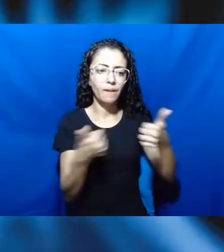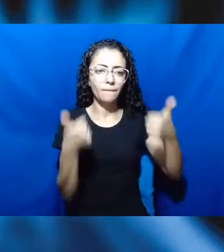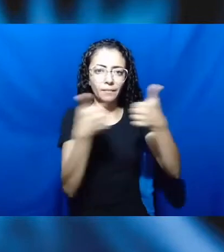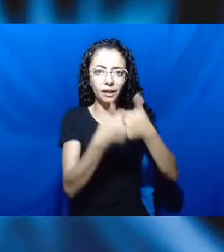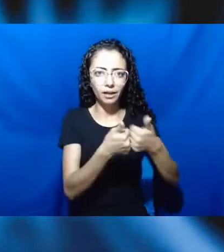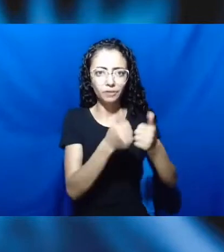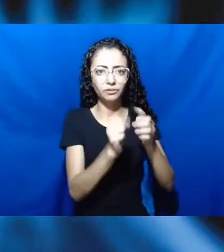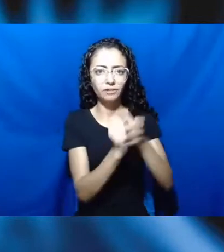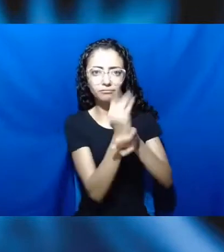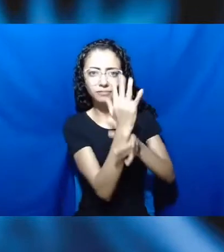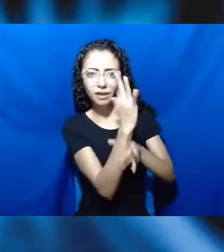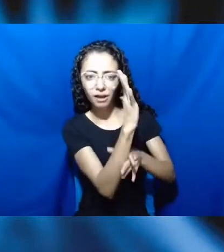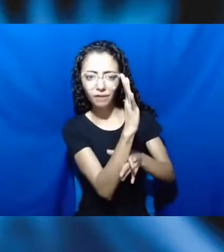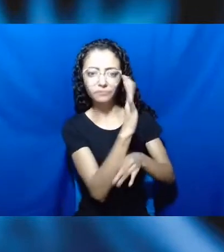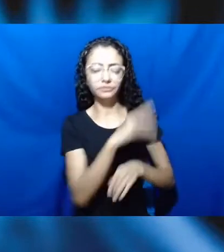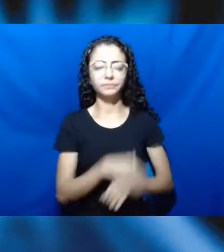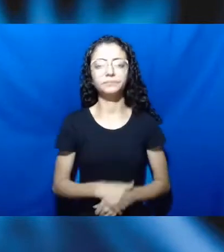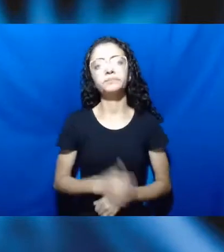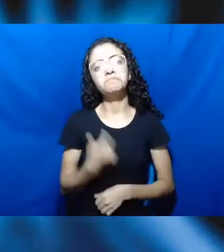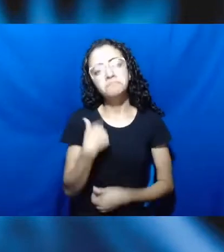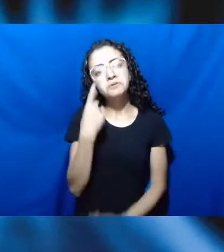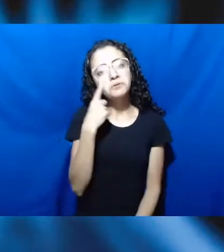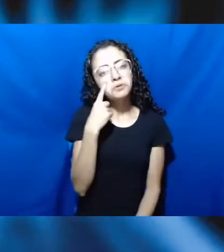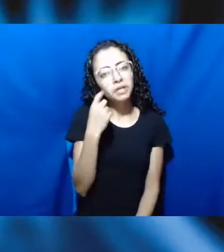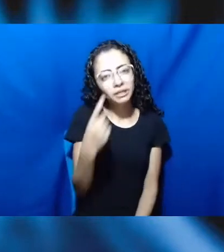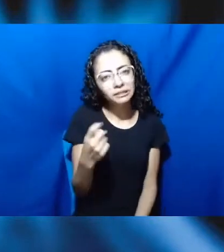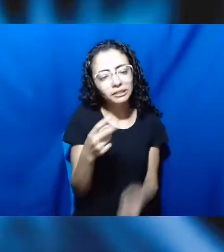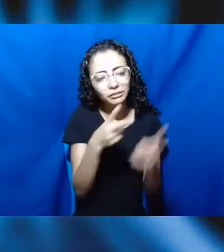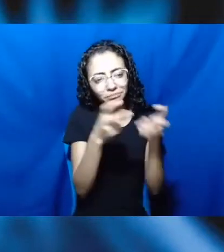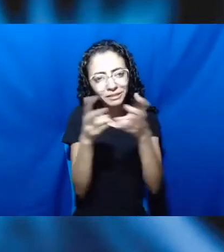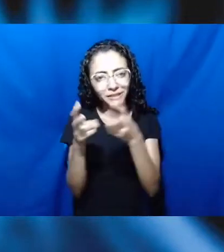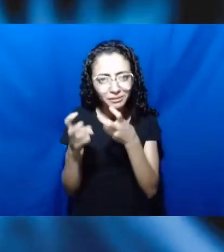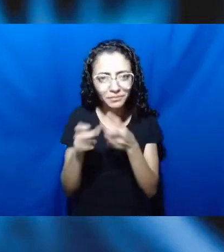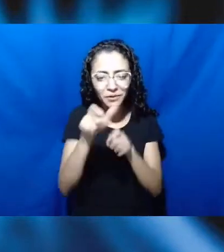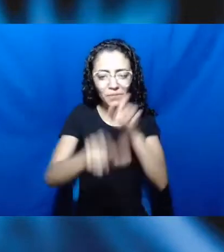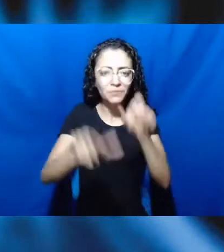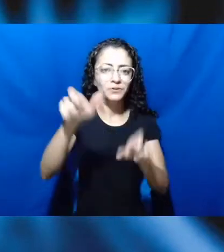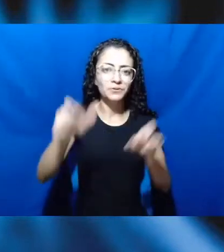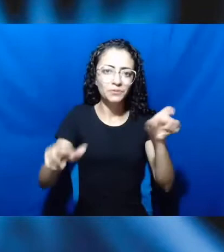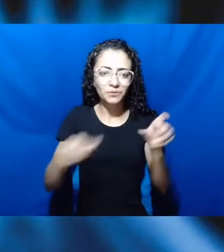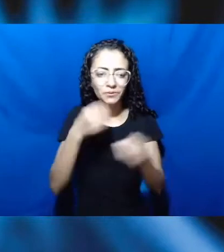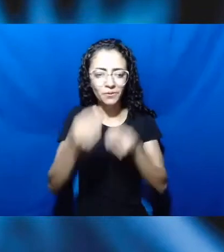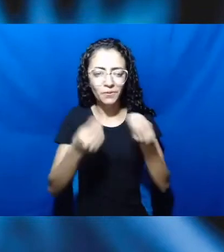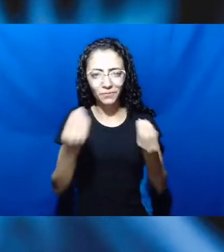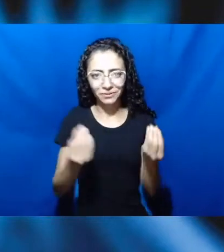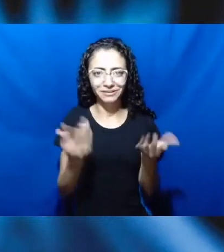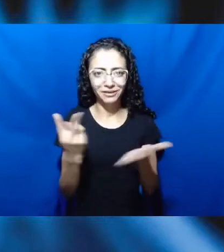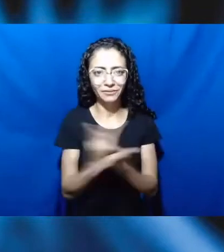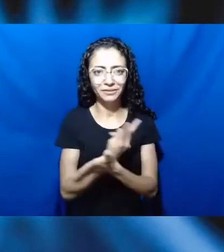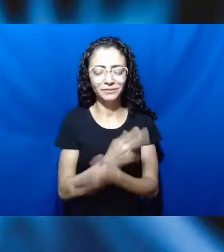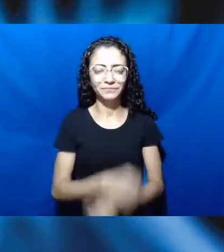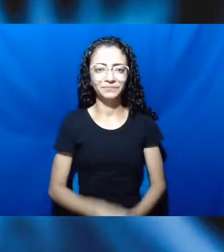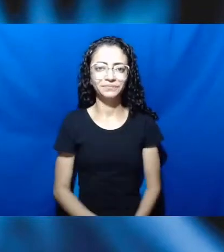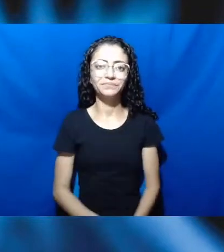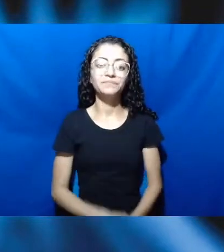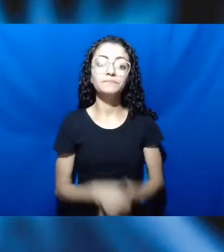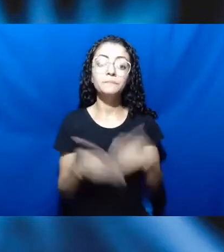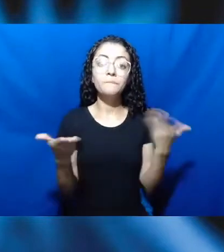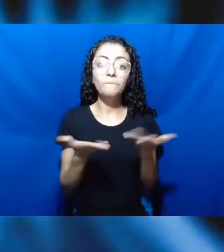muito interessante ver a reação do público. Pode rolar. Quem é o